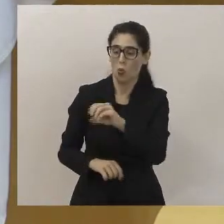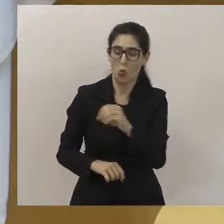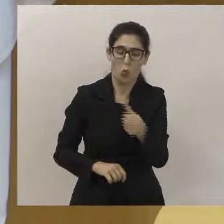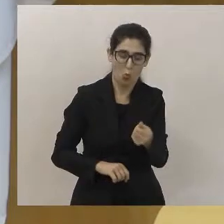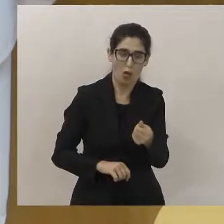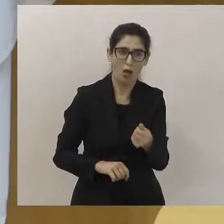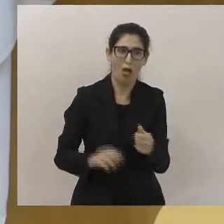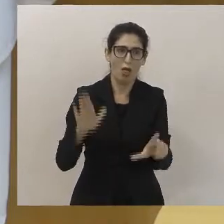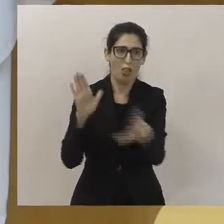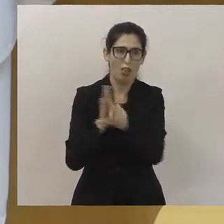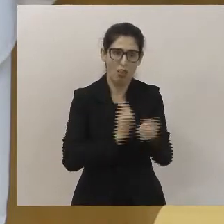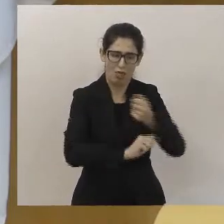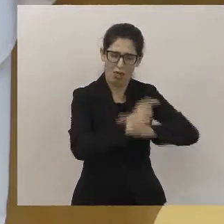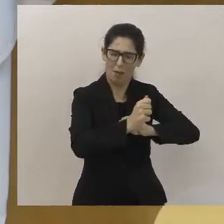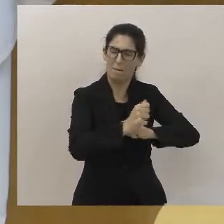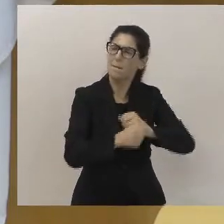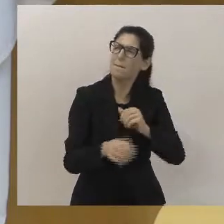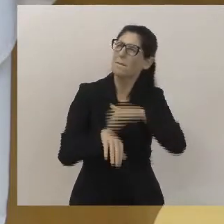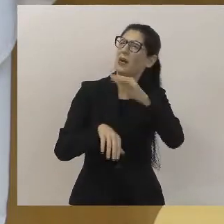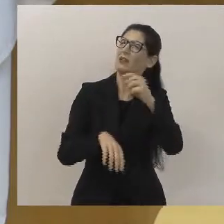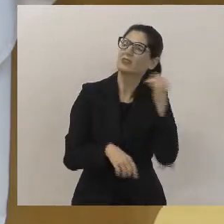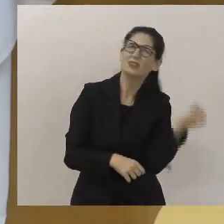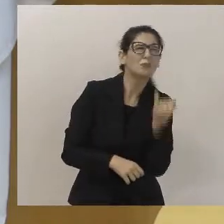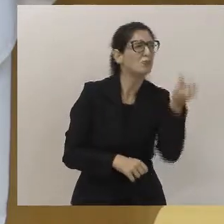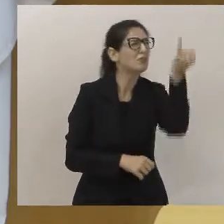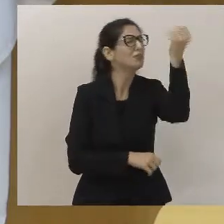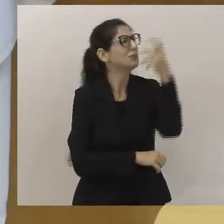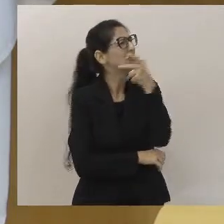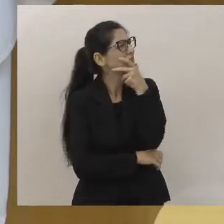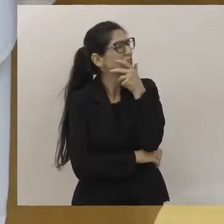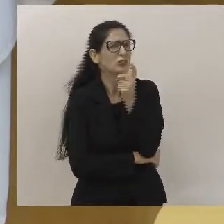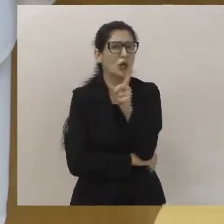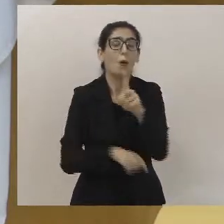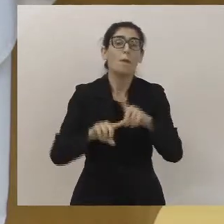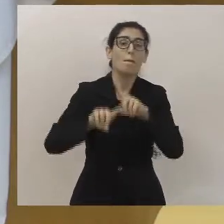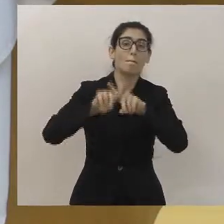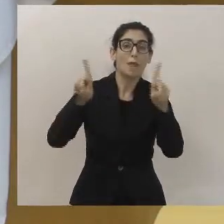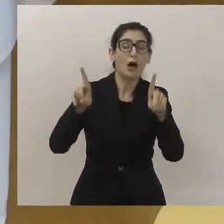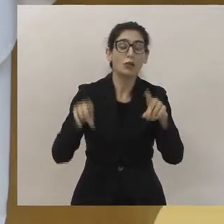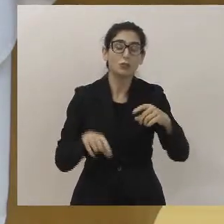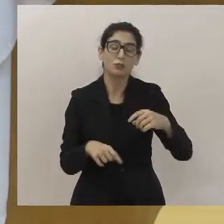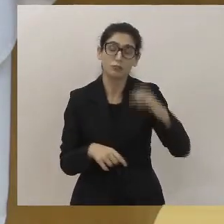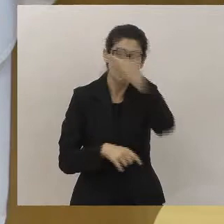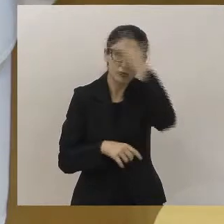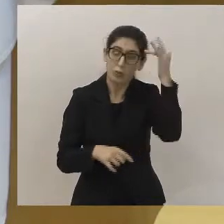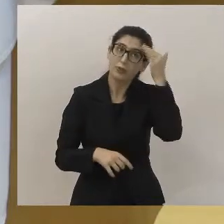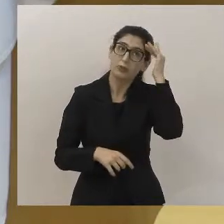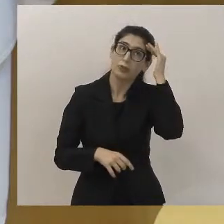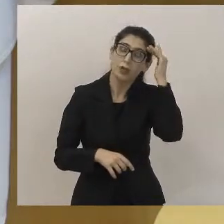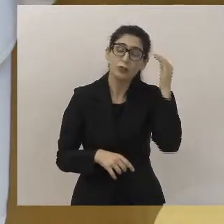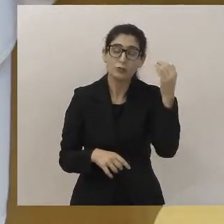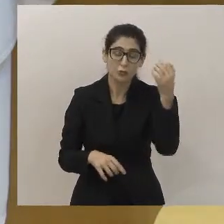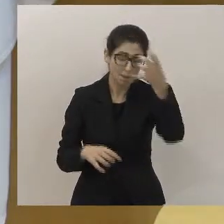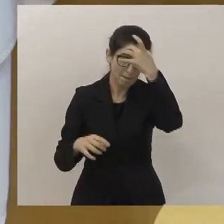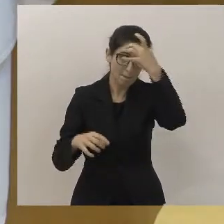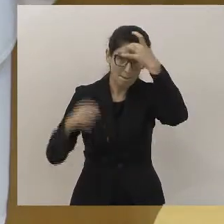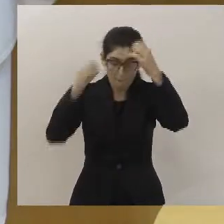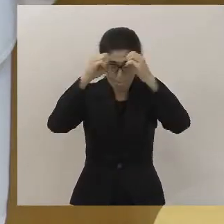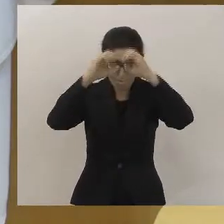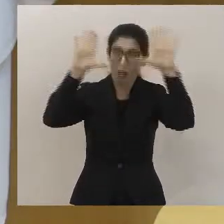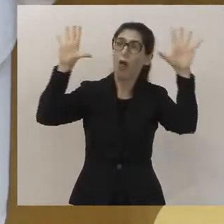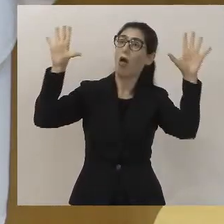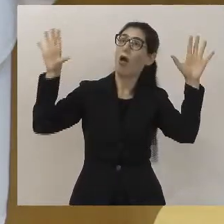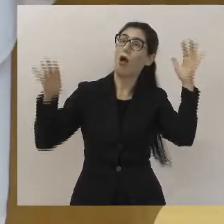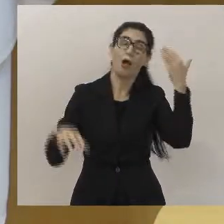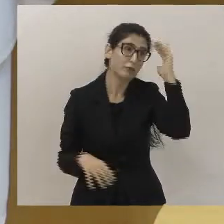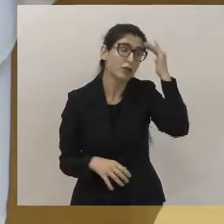que é mais importante mas talvez seja a lei que dê pra gente entender melhor como vai ser o ano seguinte até você ter